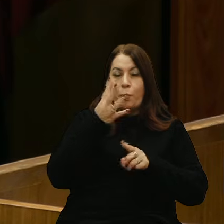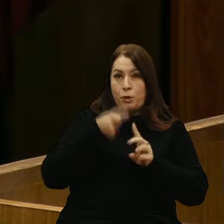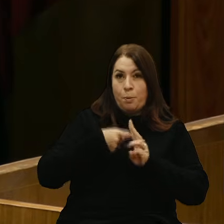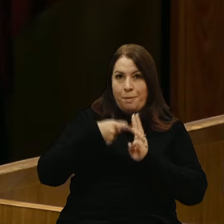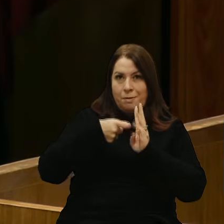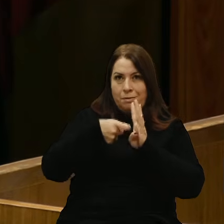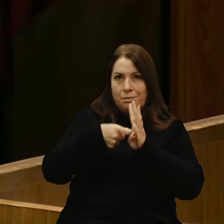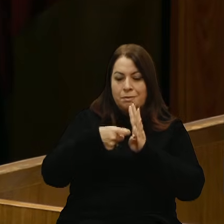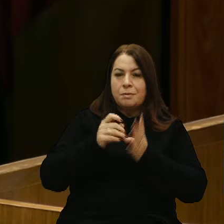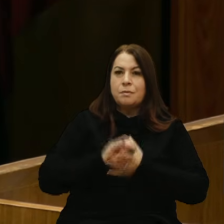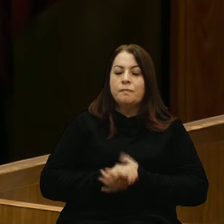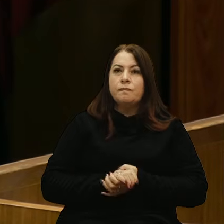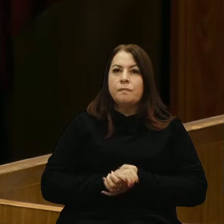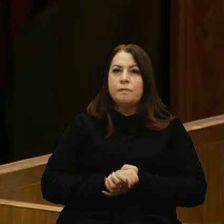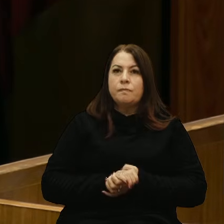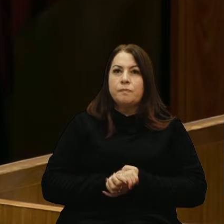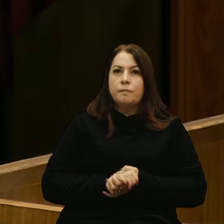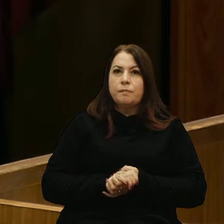meses,